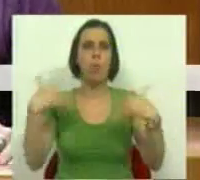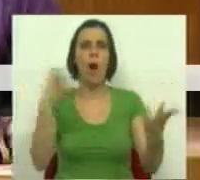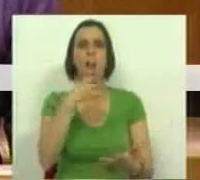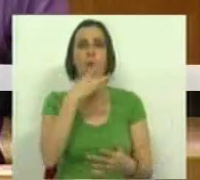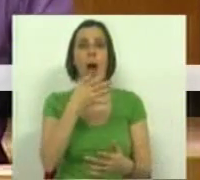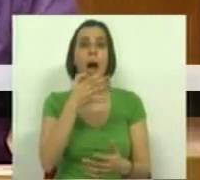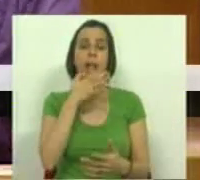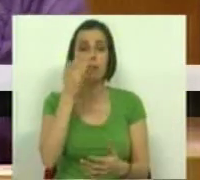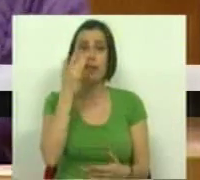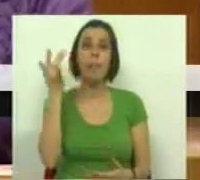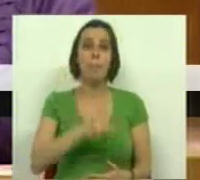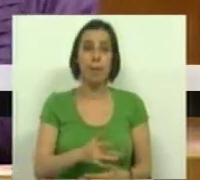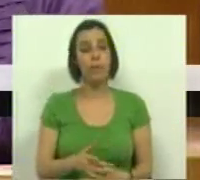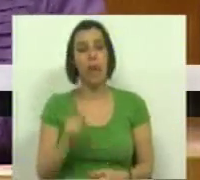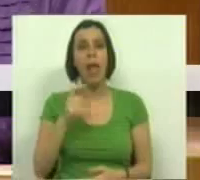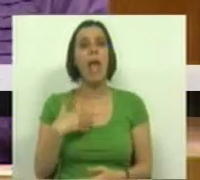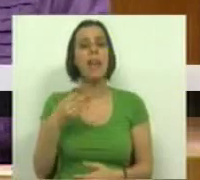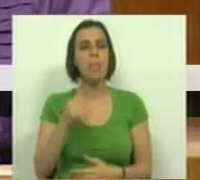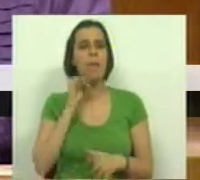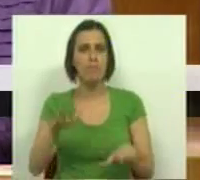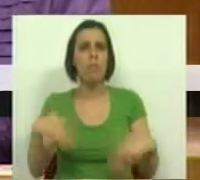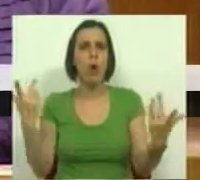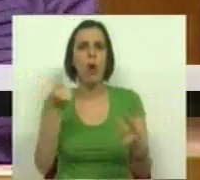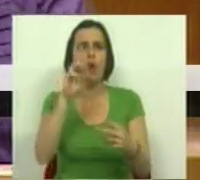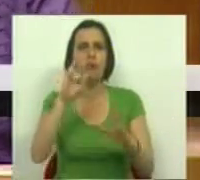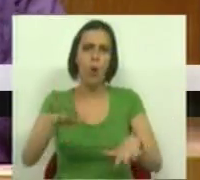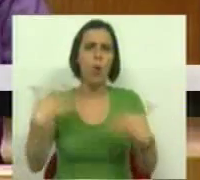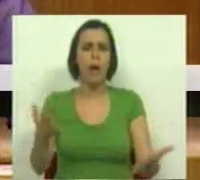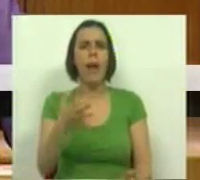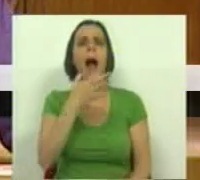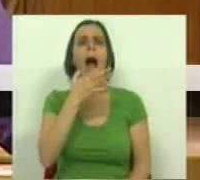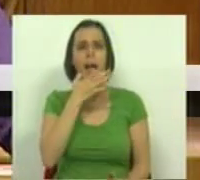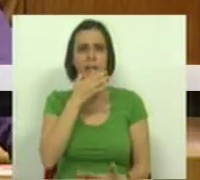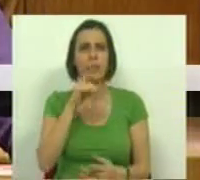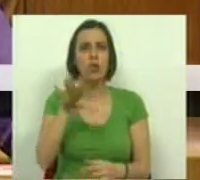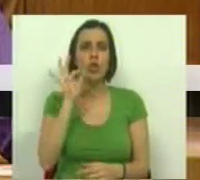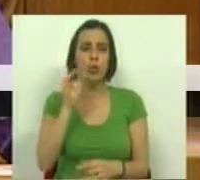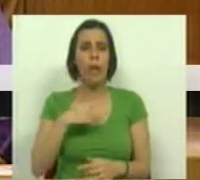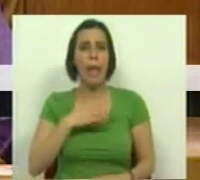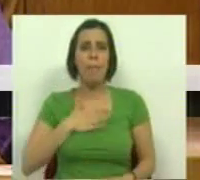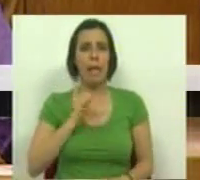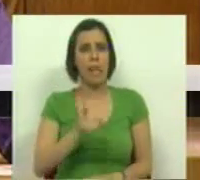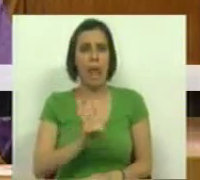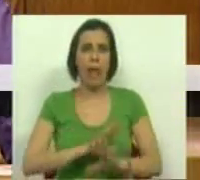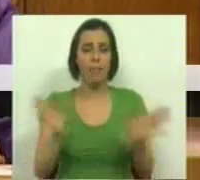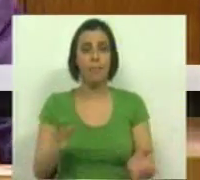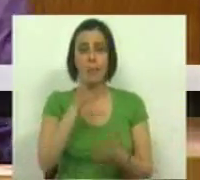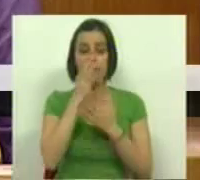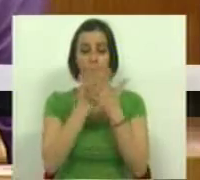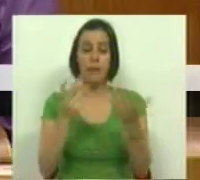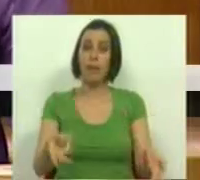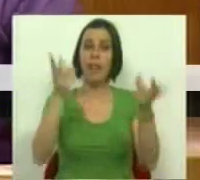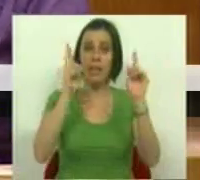cor, desde que seja preto. A EDP permite qualquer tarifário, desde que seja o escolhido pela empresa. Se o